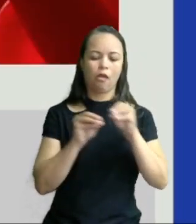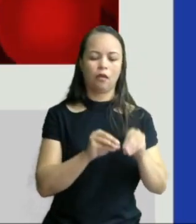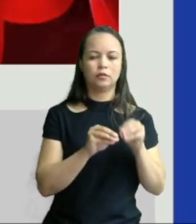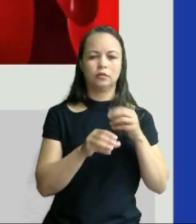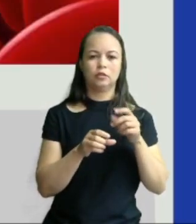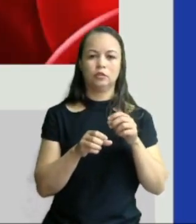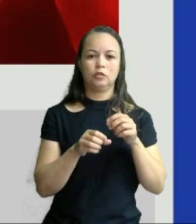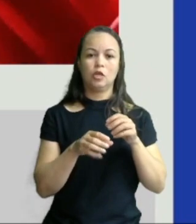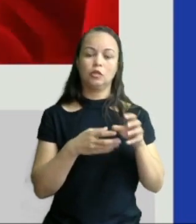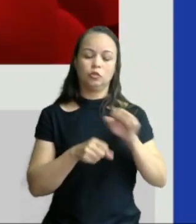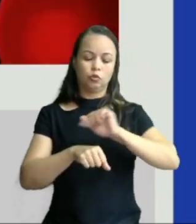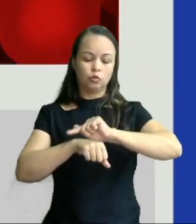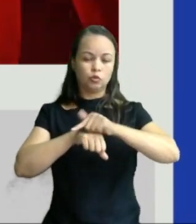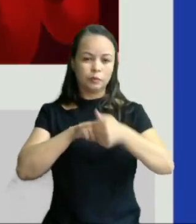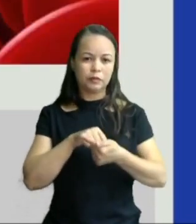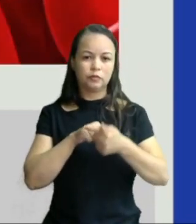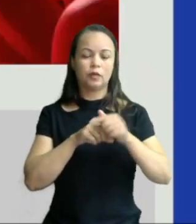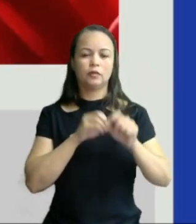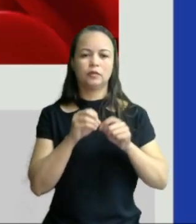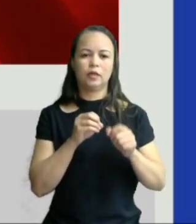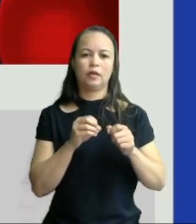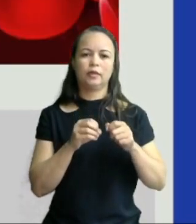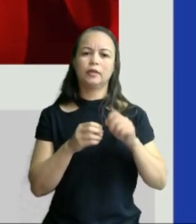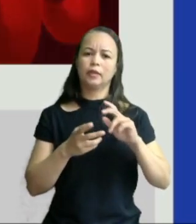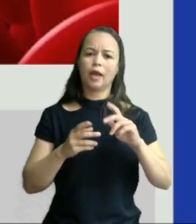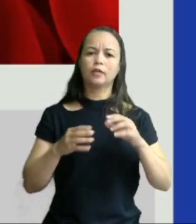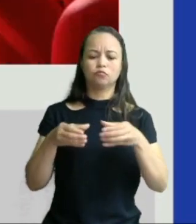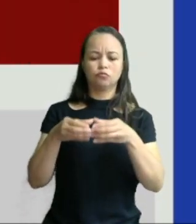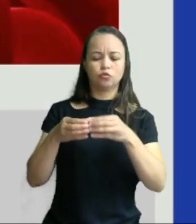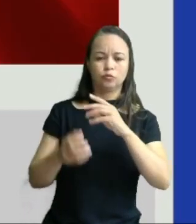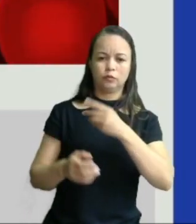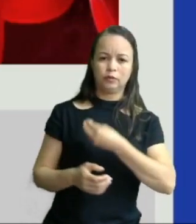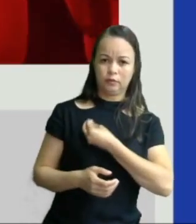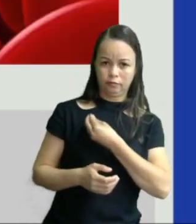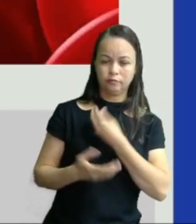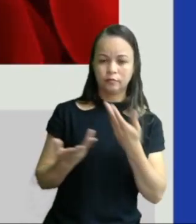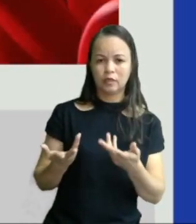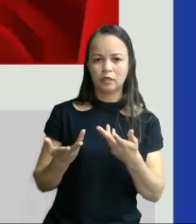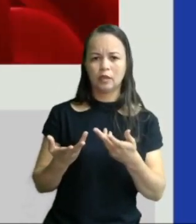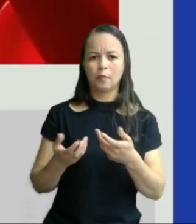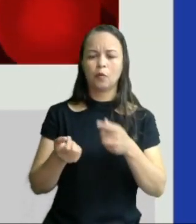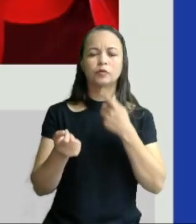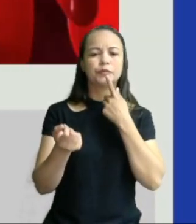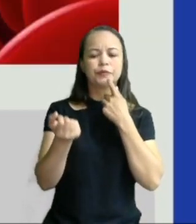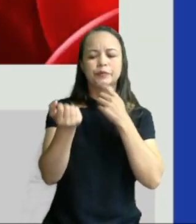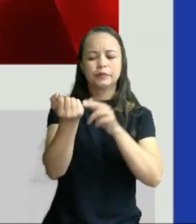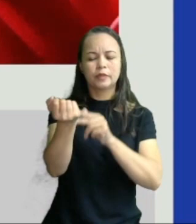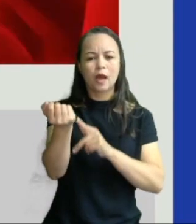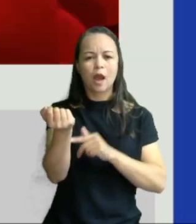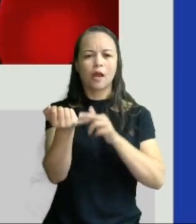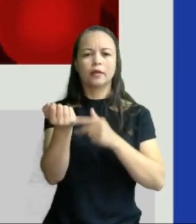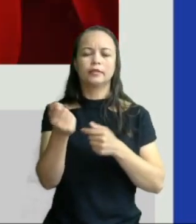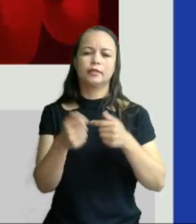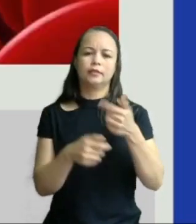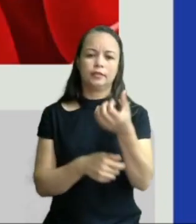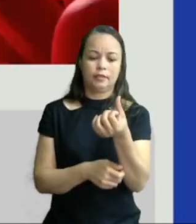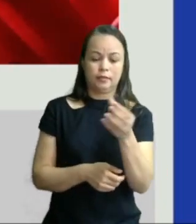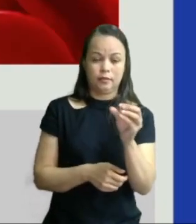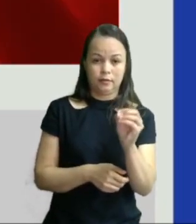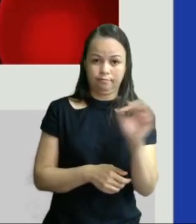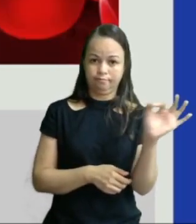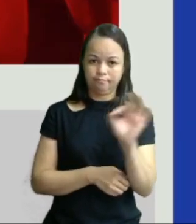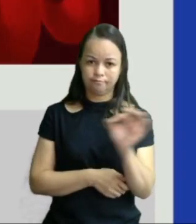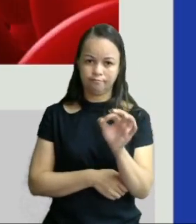transportar substância é vital nos seres vivos, pois o sangue, feito aproximadamente de 60% de